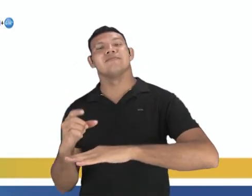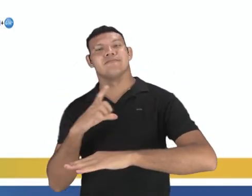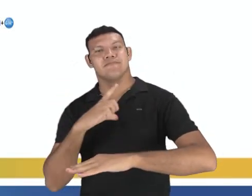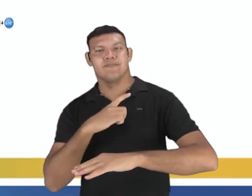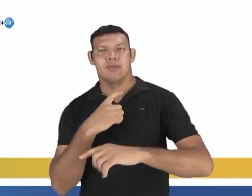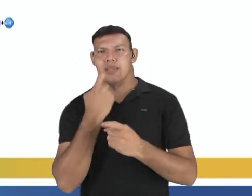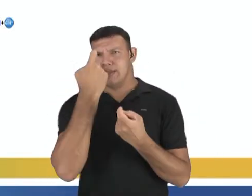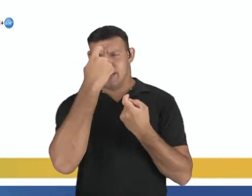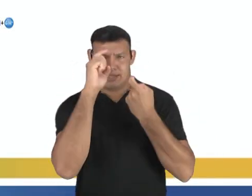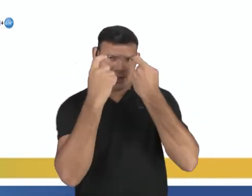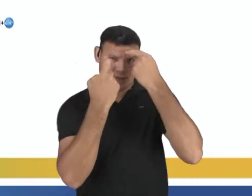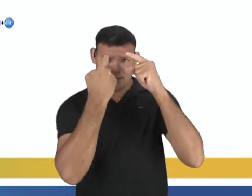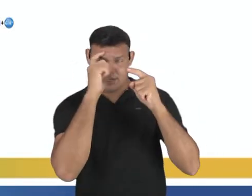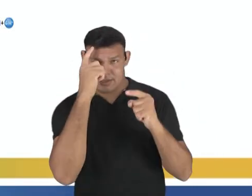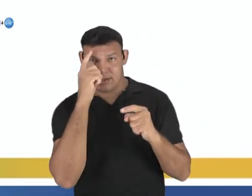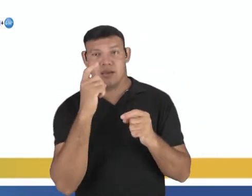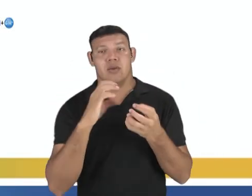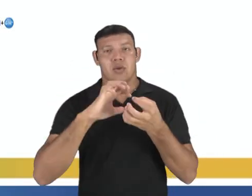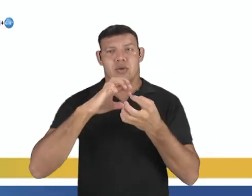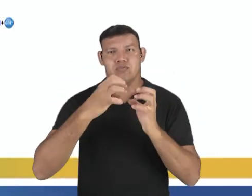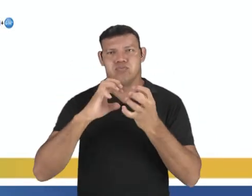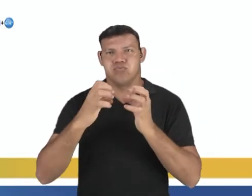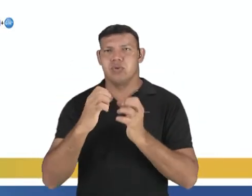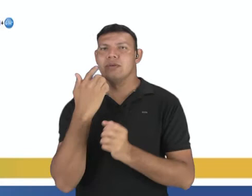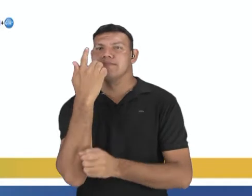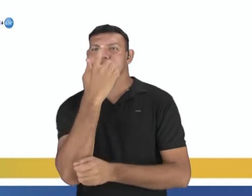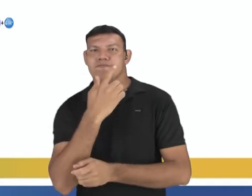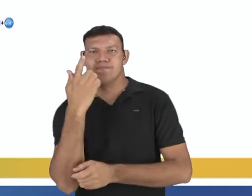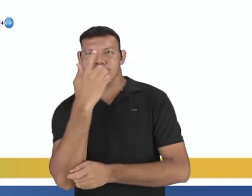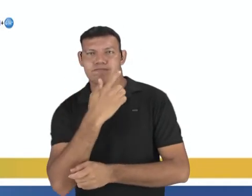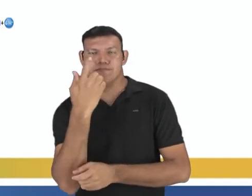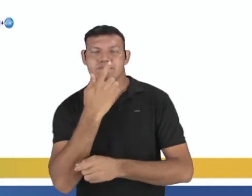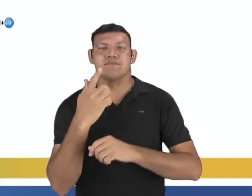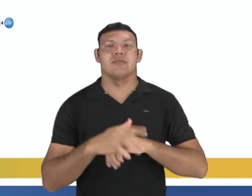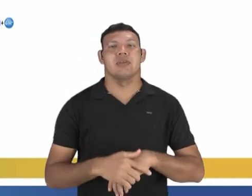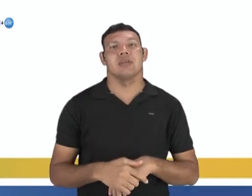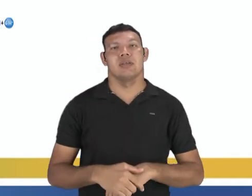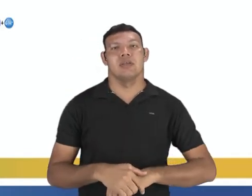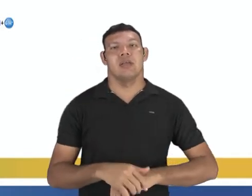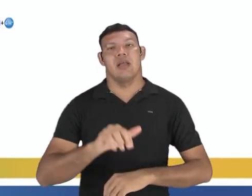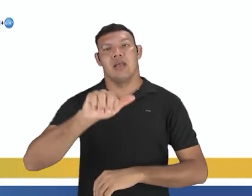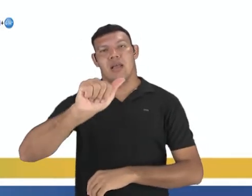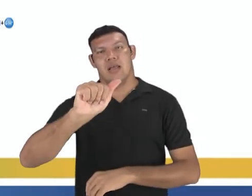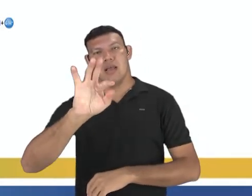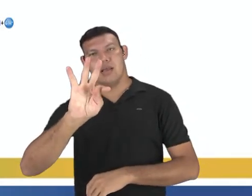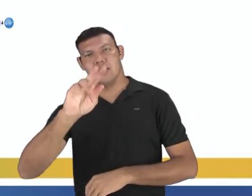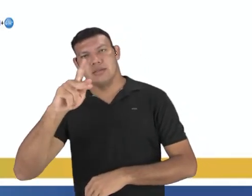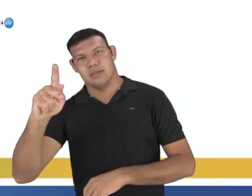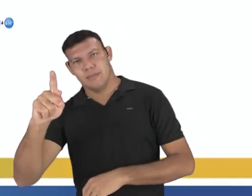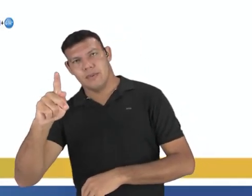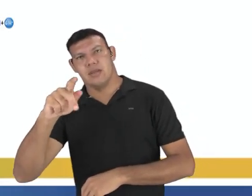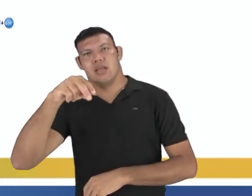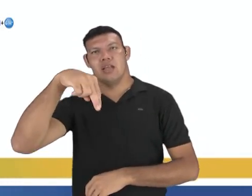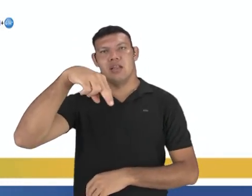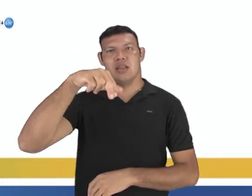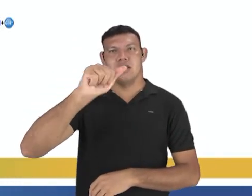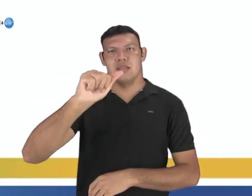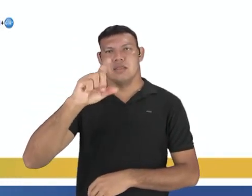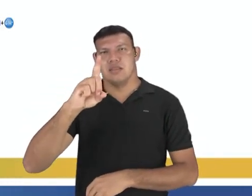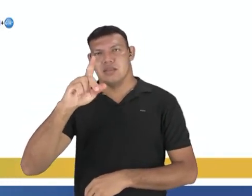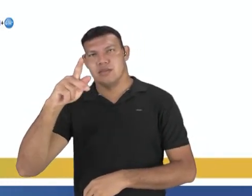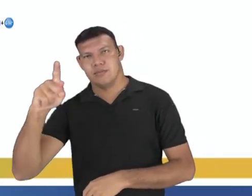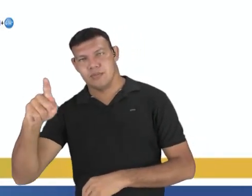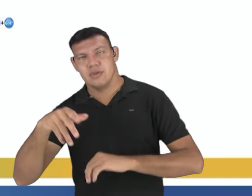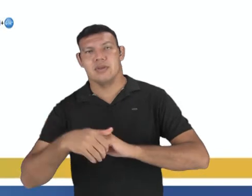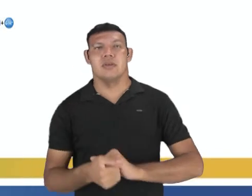síntese de moléculas da glicose através do ATP e do NADP. Esse processo é chamado de